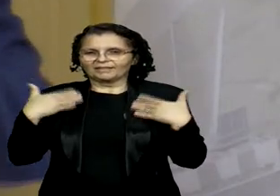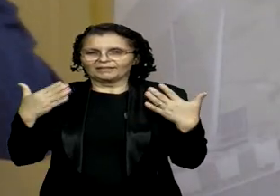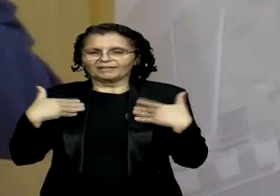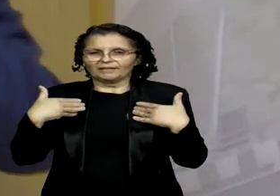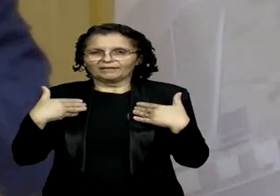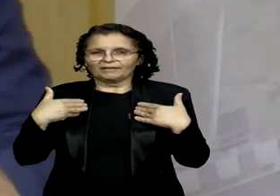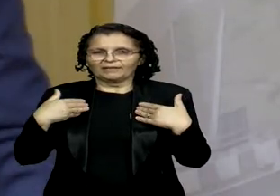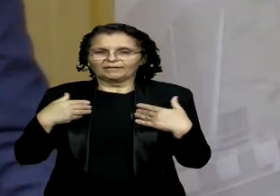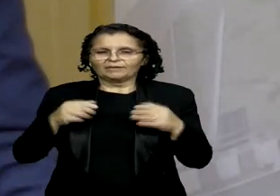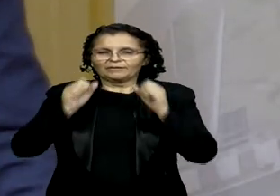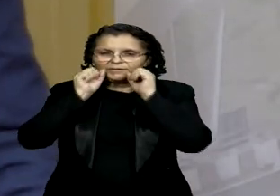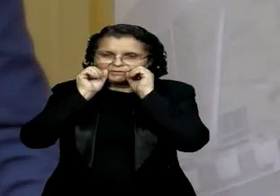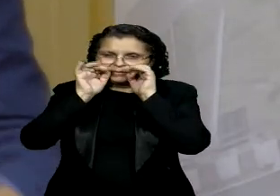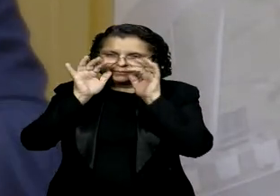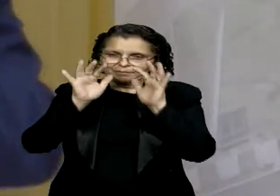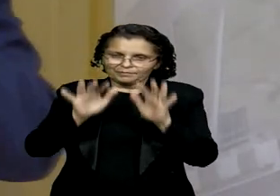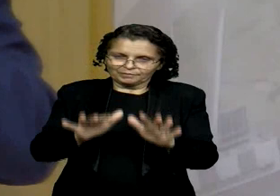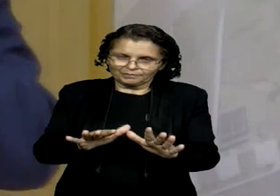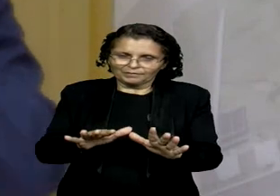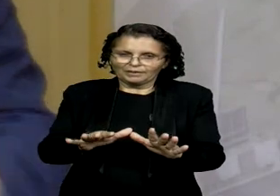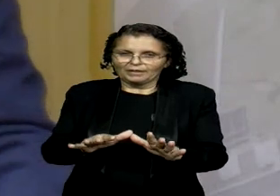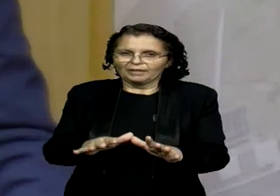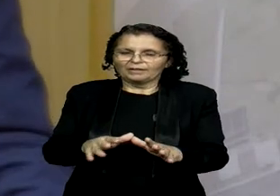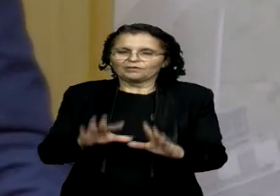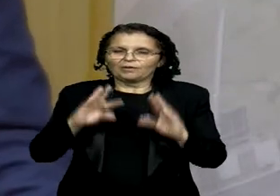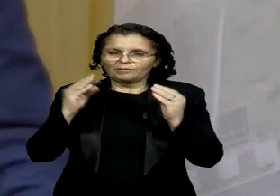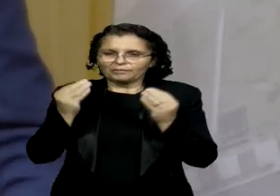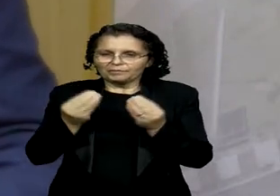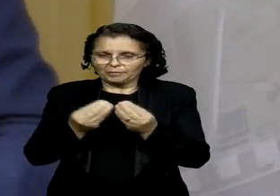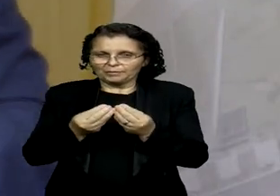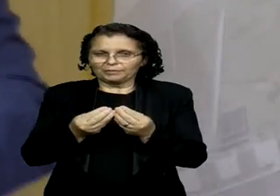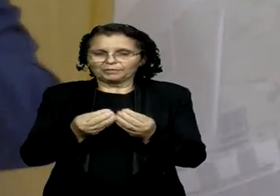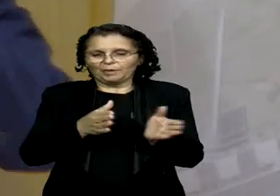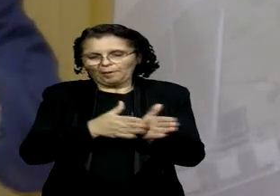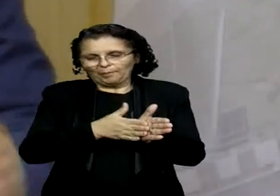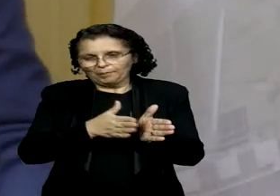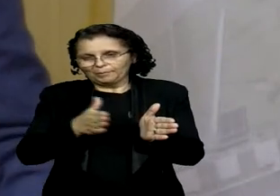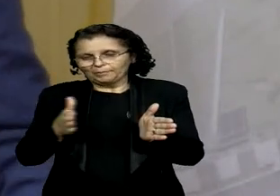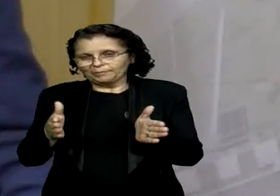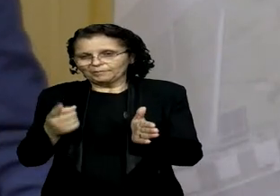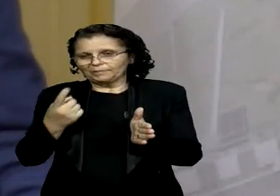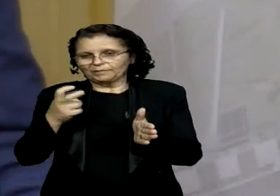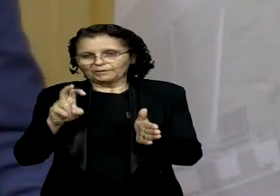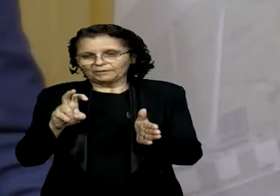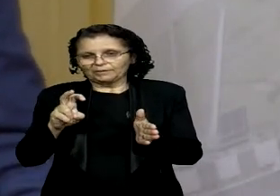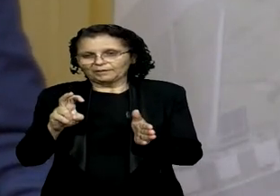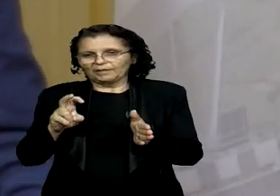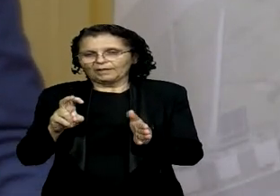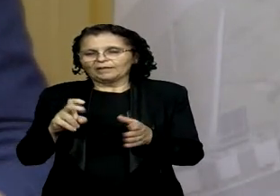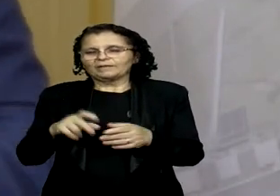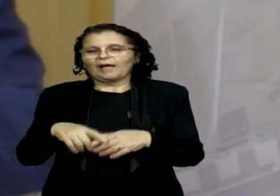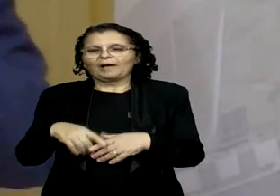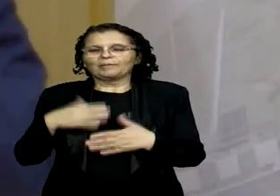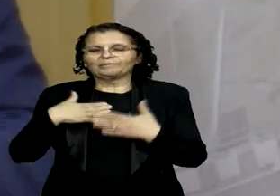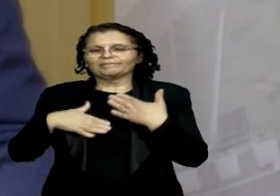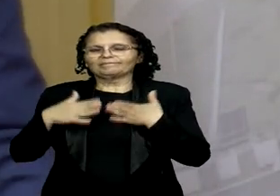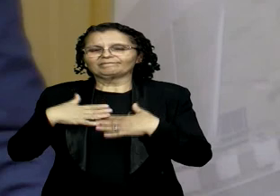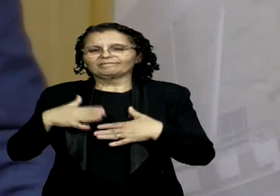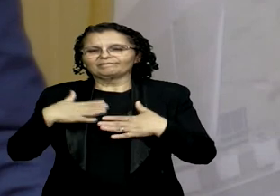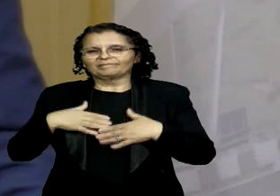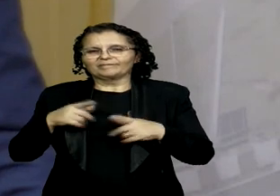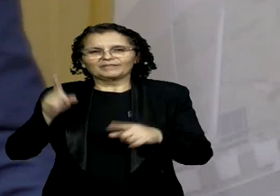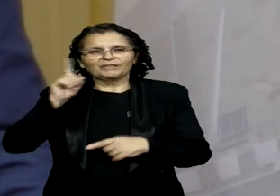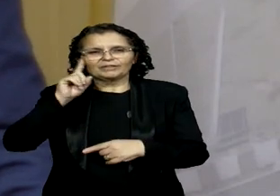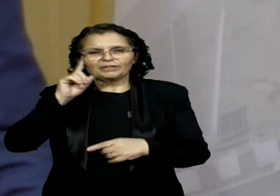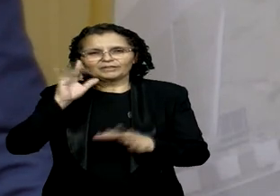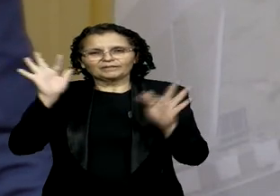Então, Matheus, Deus te abençoe, abençoe a Gabriele, esse período aí de 15 dias de lua de mel, que sejam